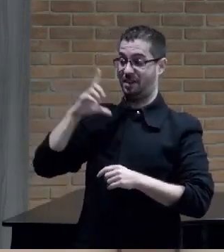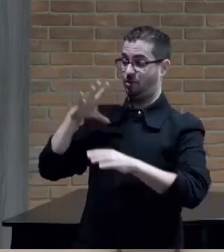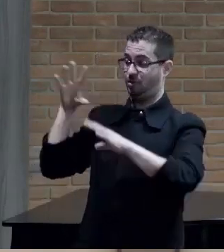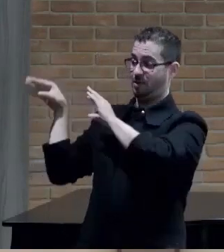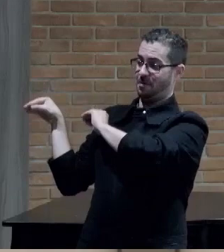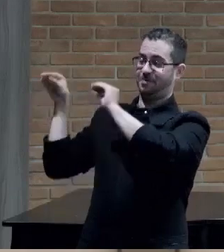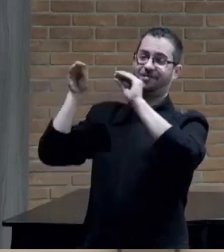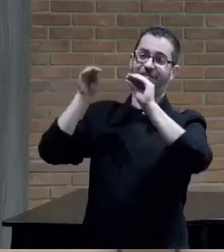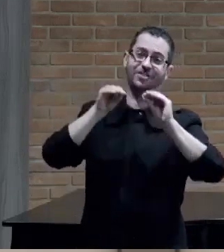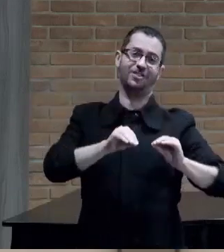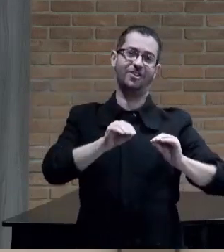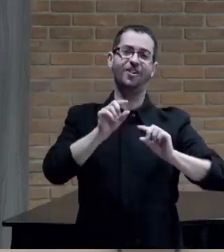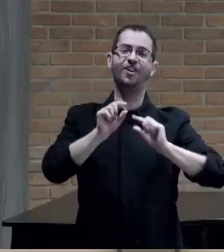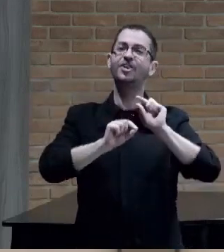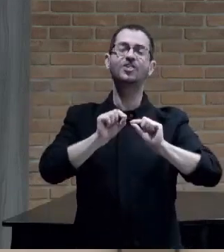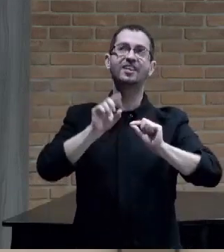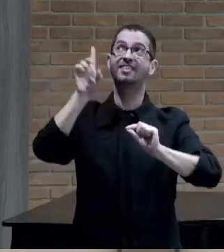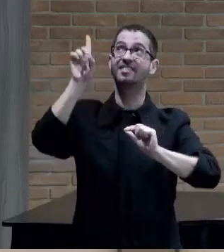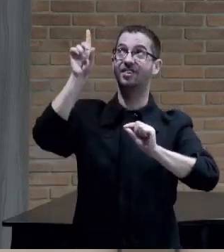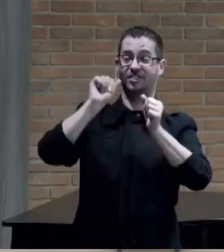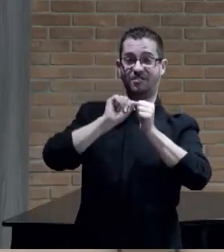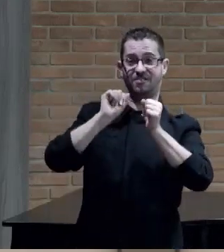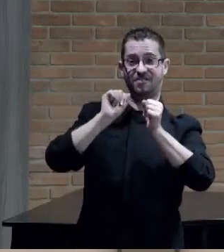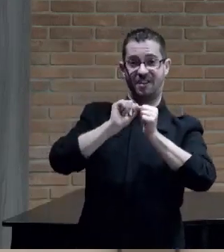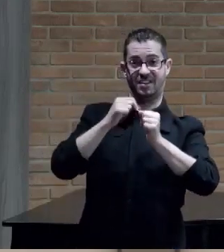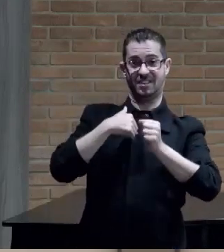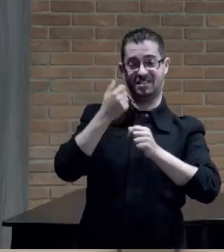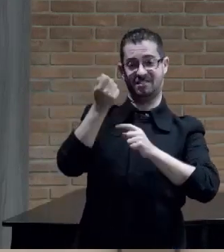Ele realmente fez na sua vida.